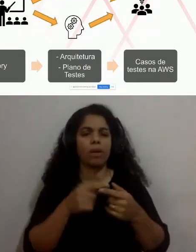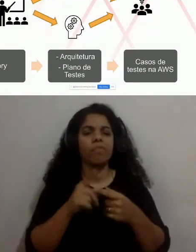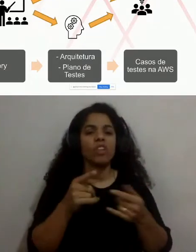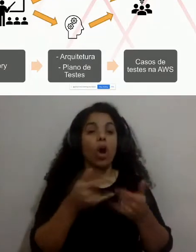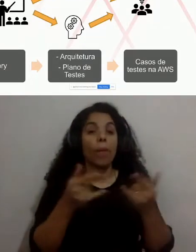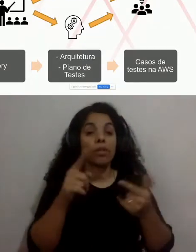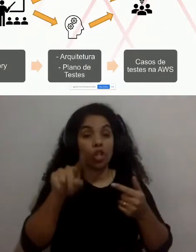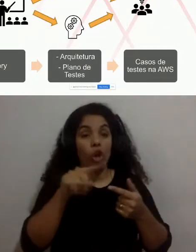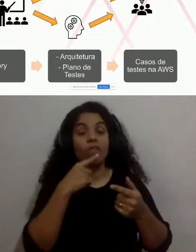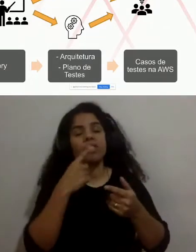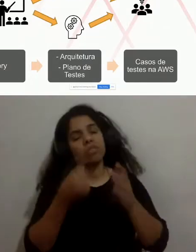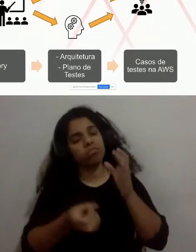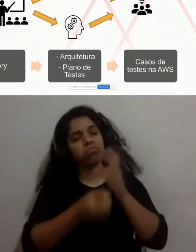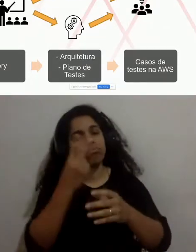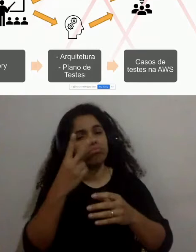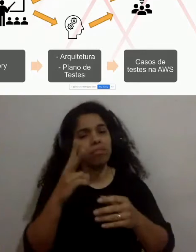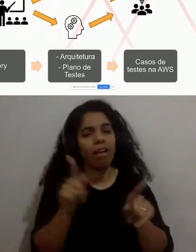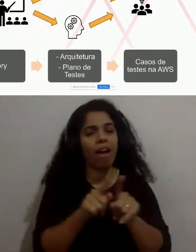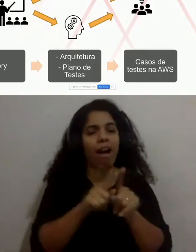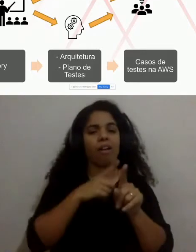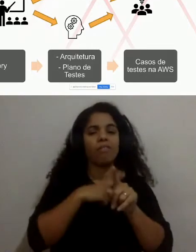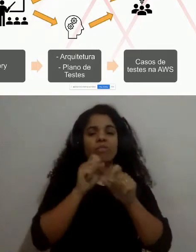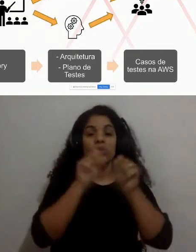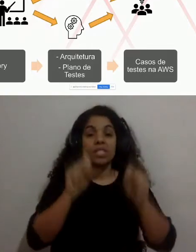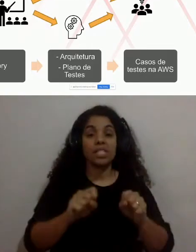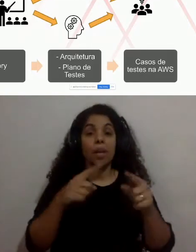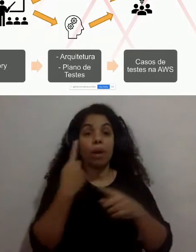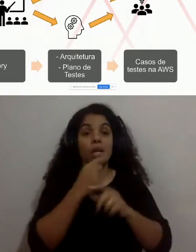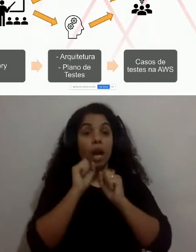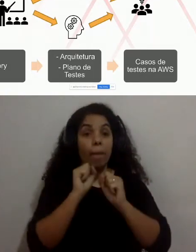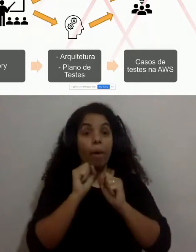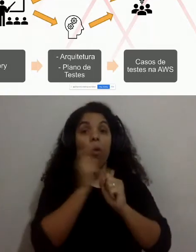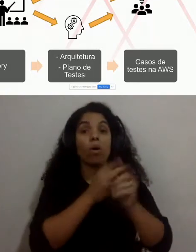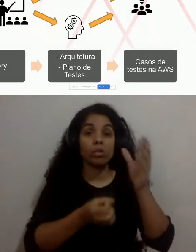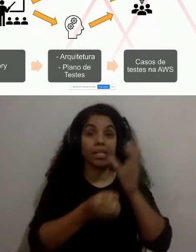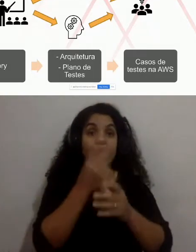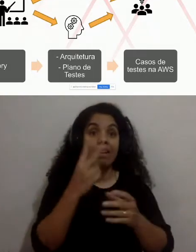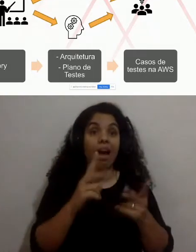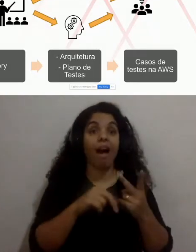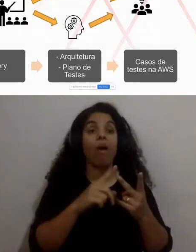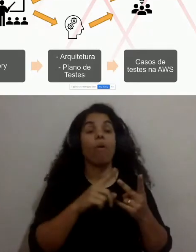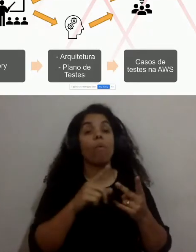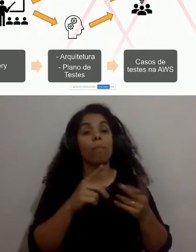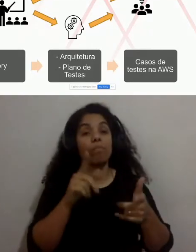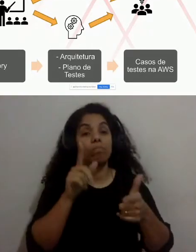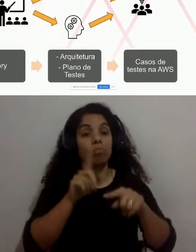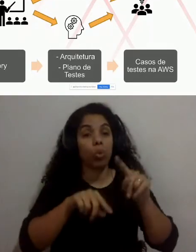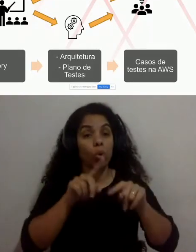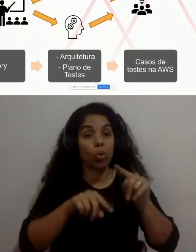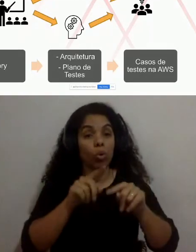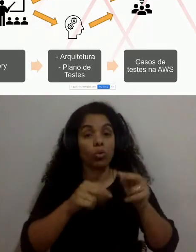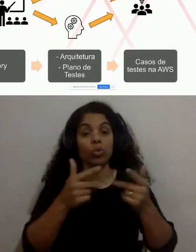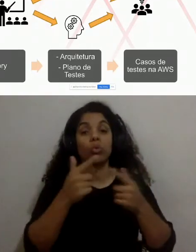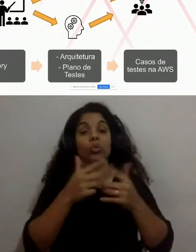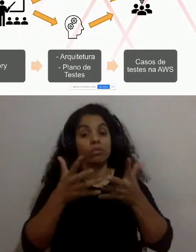que criar aí um sistema onde eu posso criar um produto, que eu quero criar um produto e